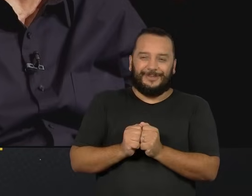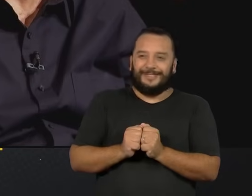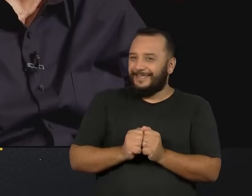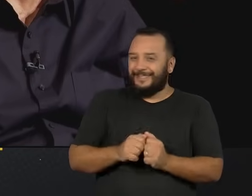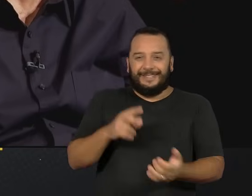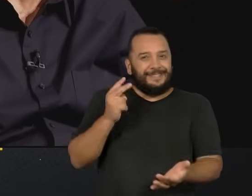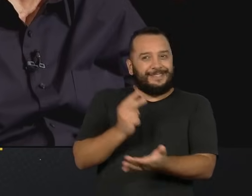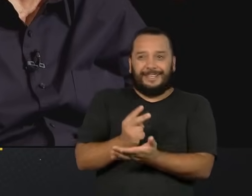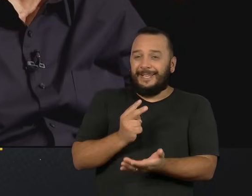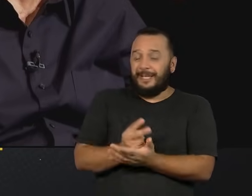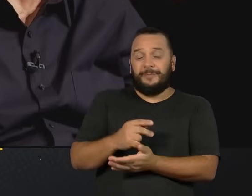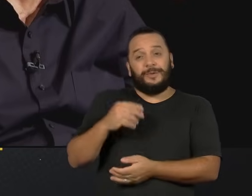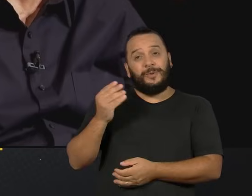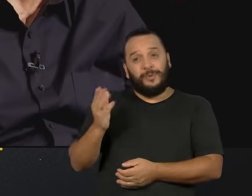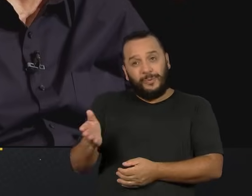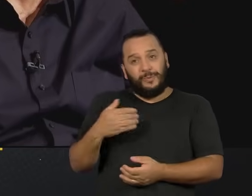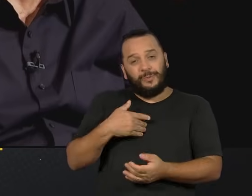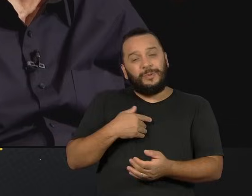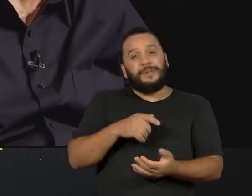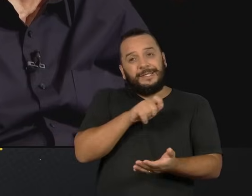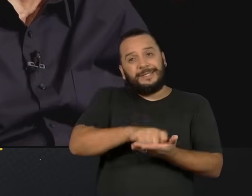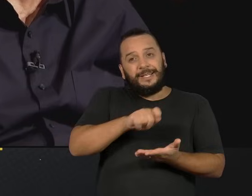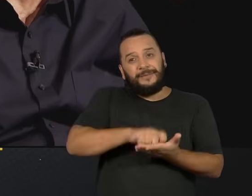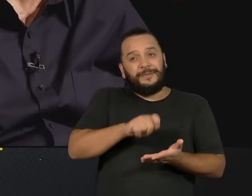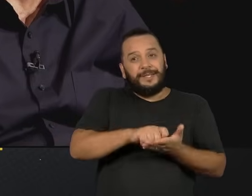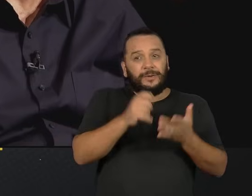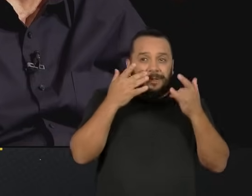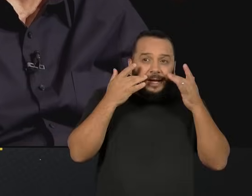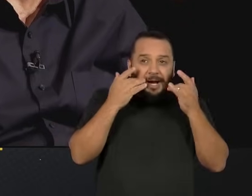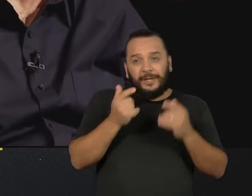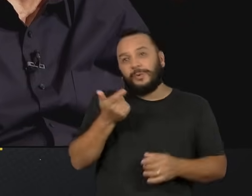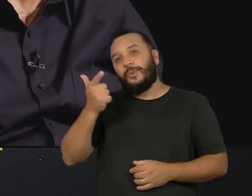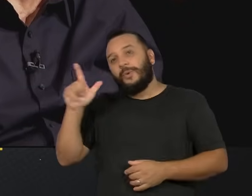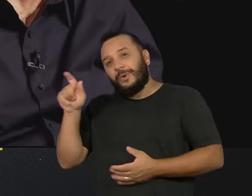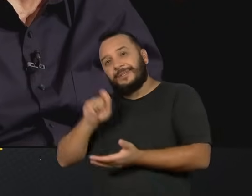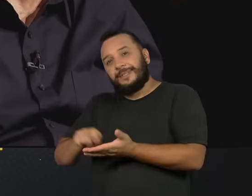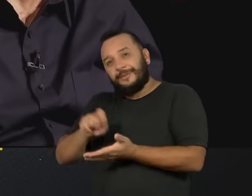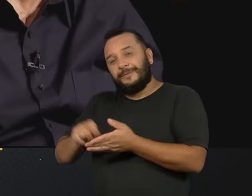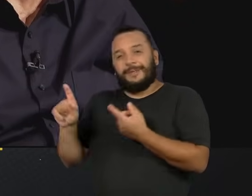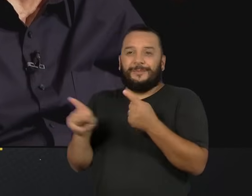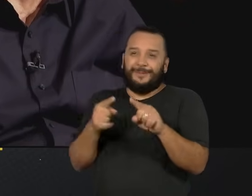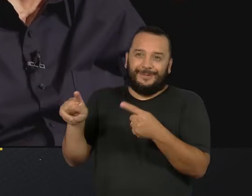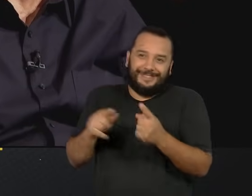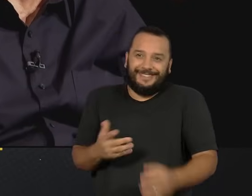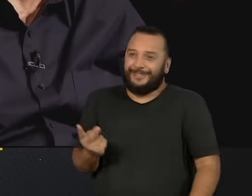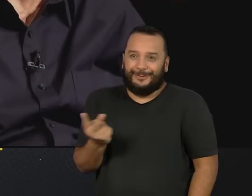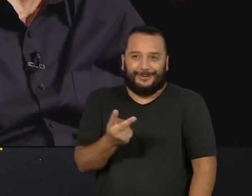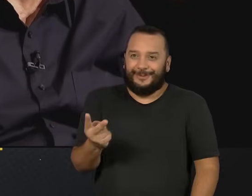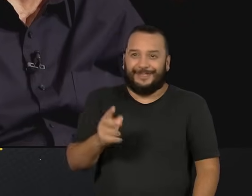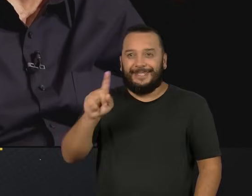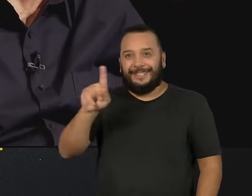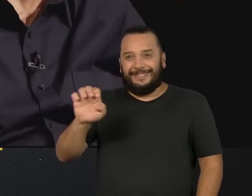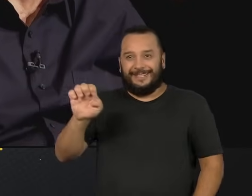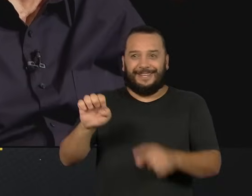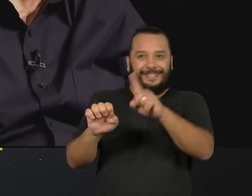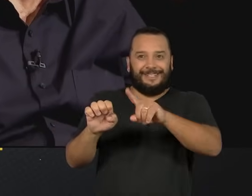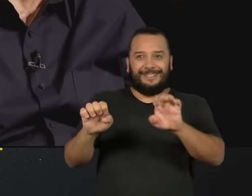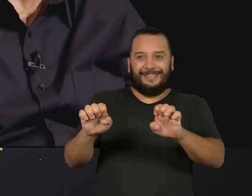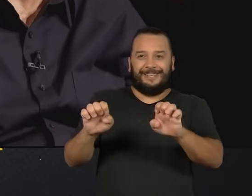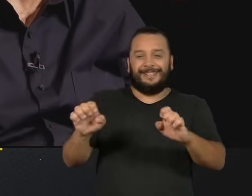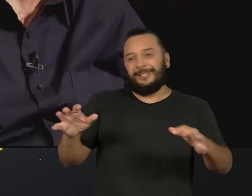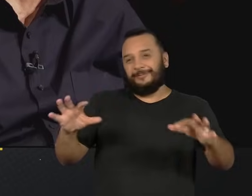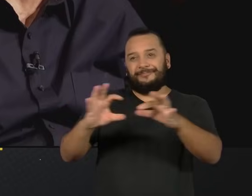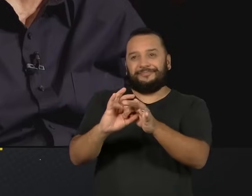fazia alguma música, o Zé pedia a música e o Zé Miguel, assim, muitas vezes no dia